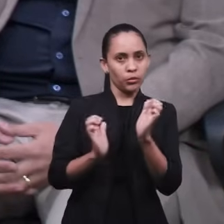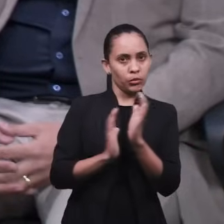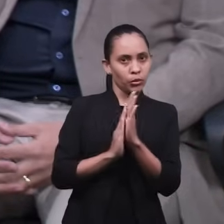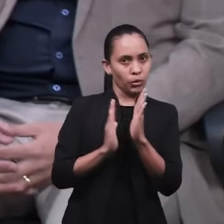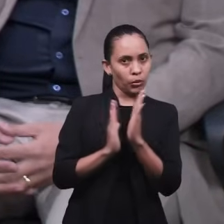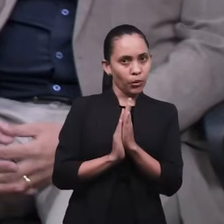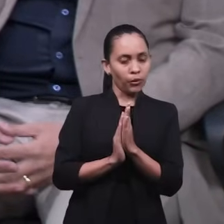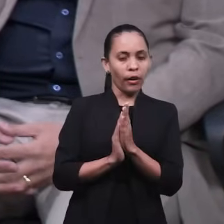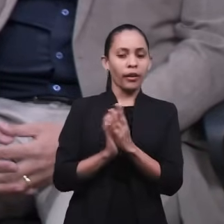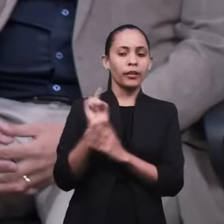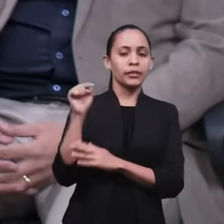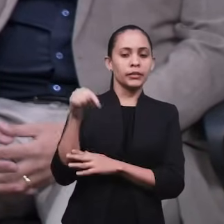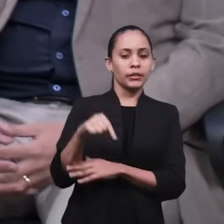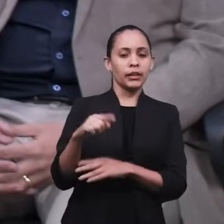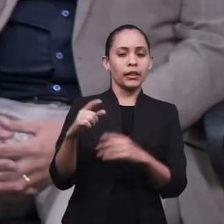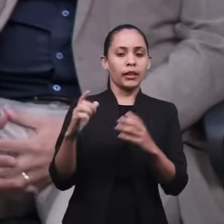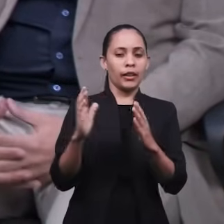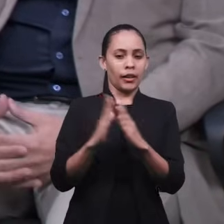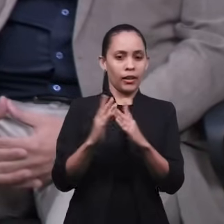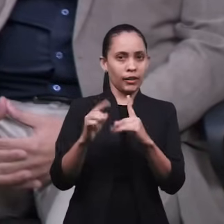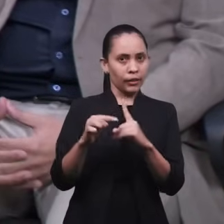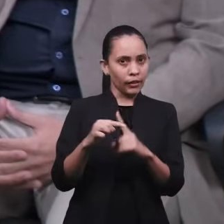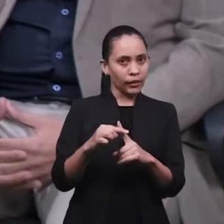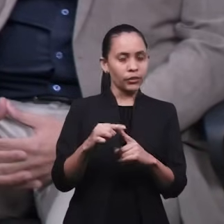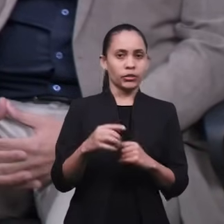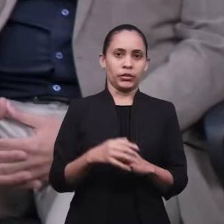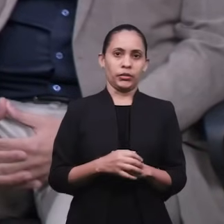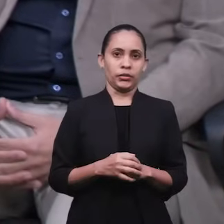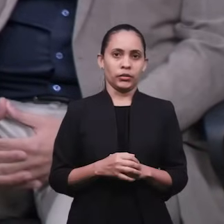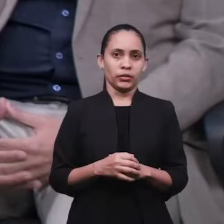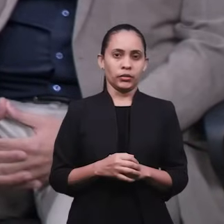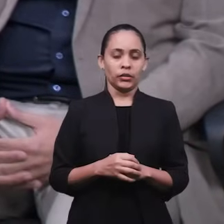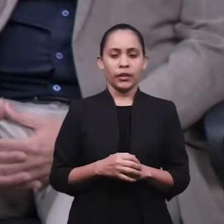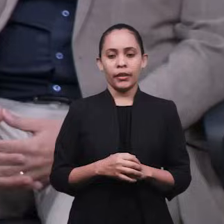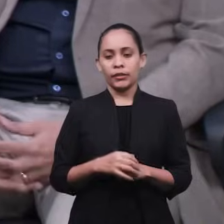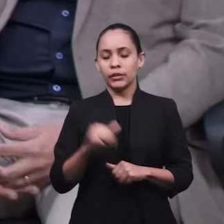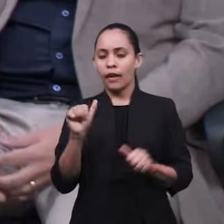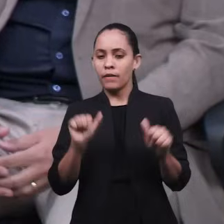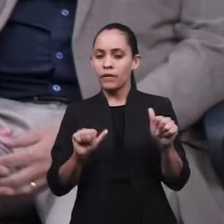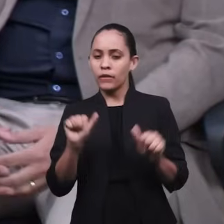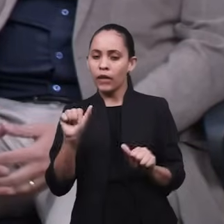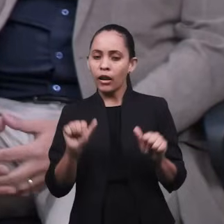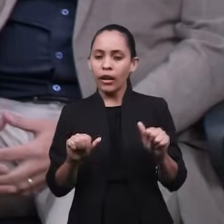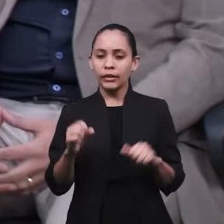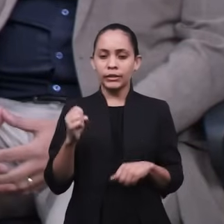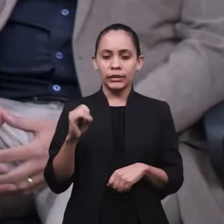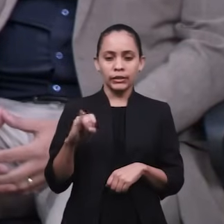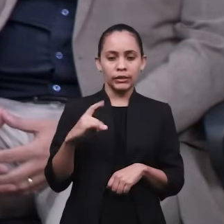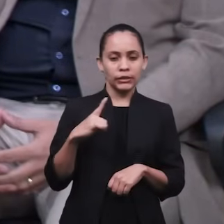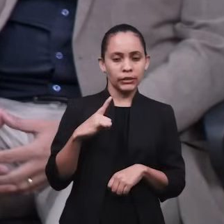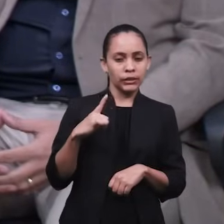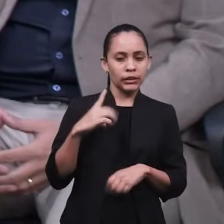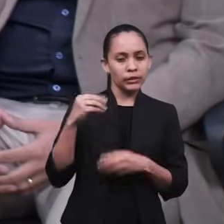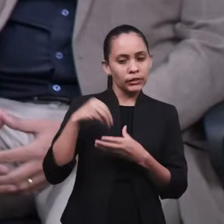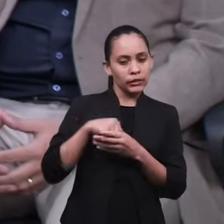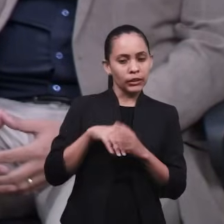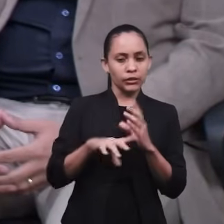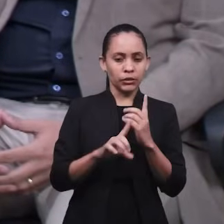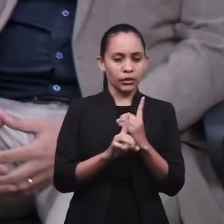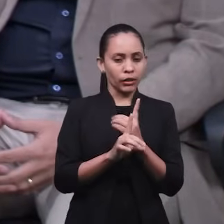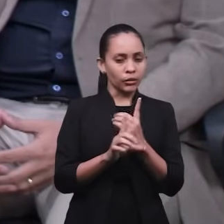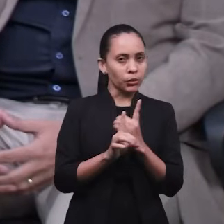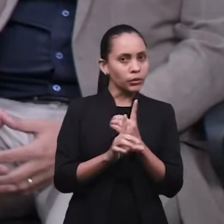louvor local da igreja, e o louvor vai ser avaliado, e vendo que o louvor está dentro